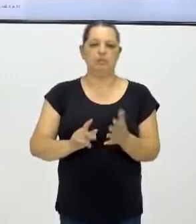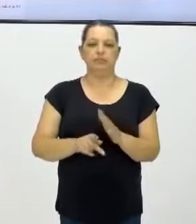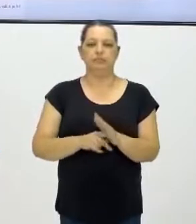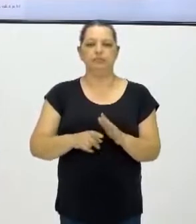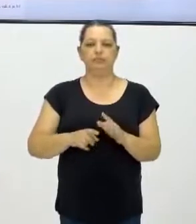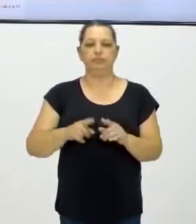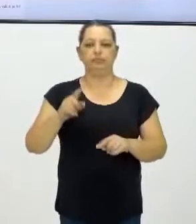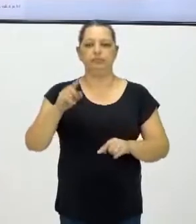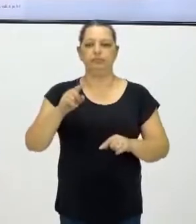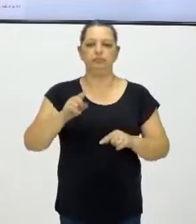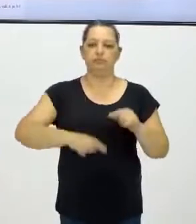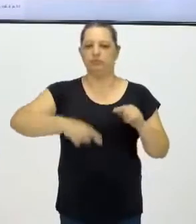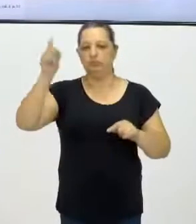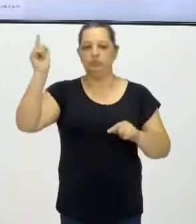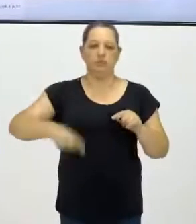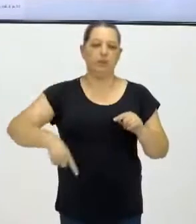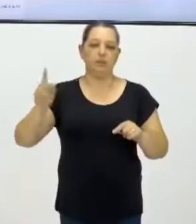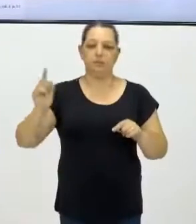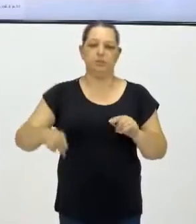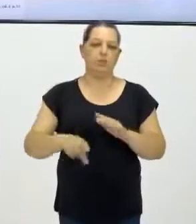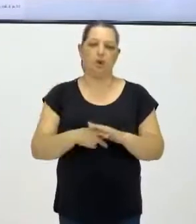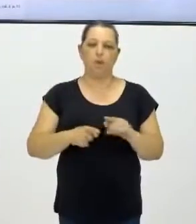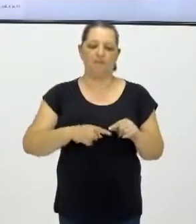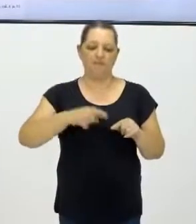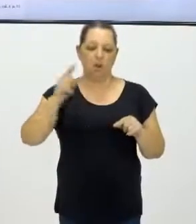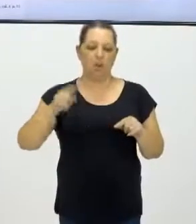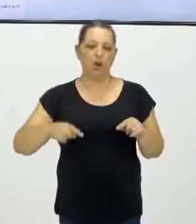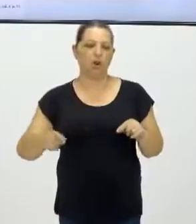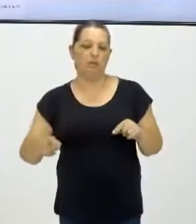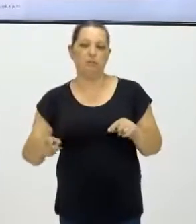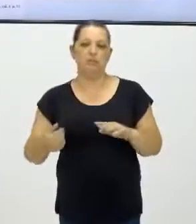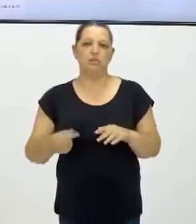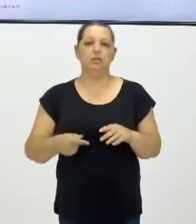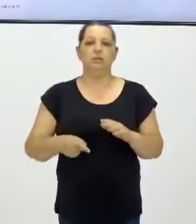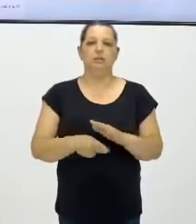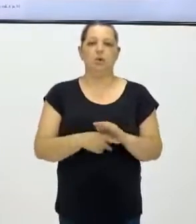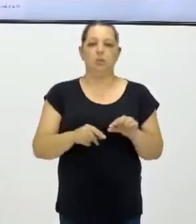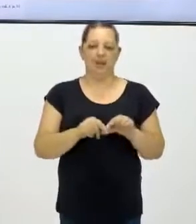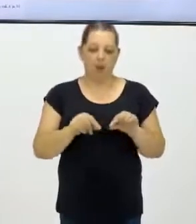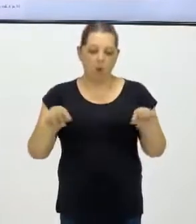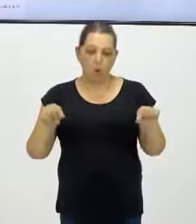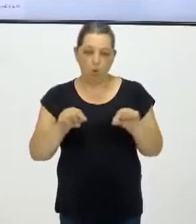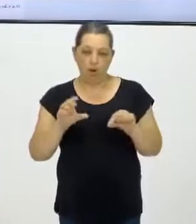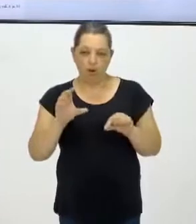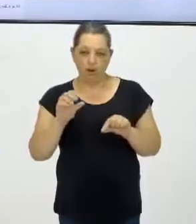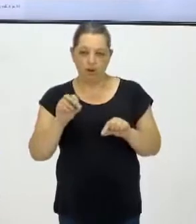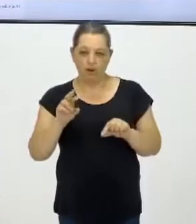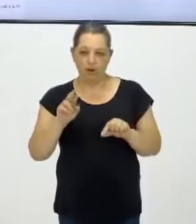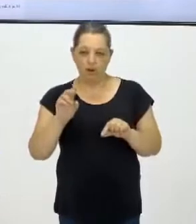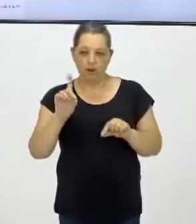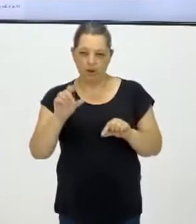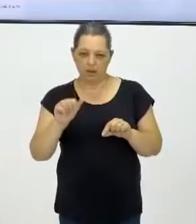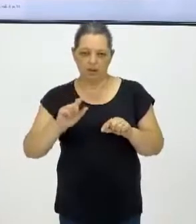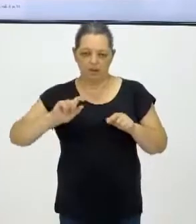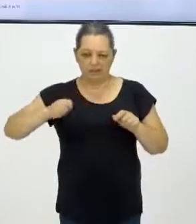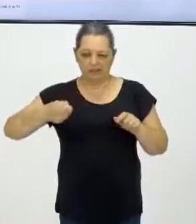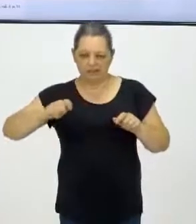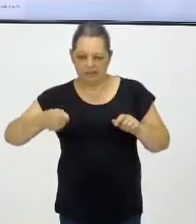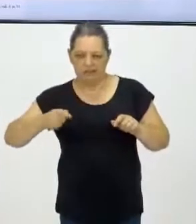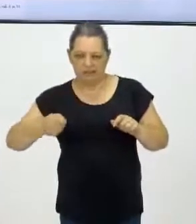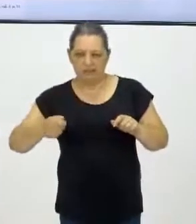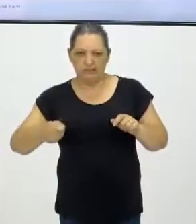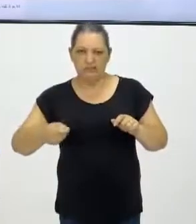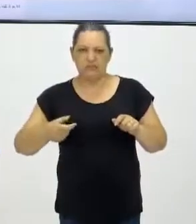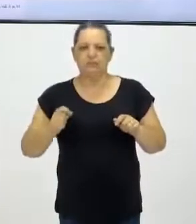Varia o comprimento da corda. O que acontece com a frequência? Varia a tensão da corda, né? A tensão ali, quando você aperta mais essa corda, né? Varia